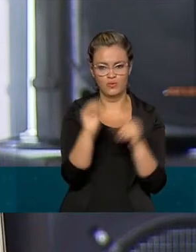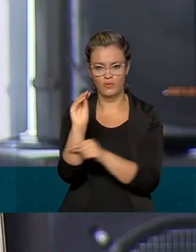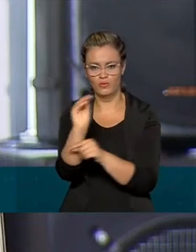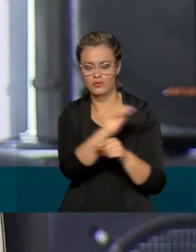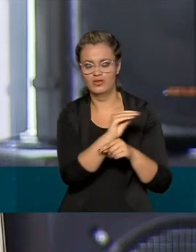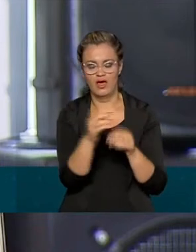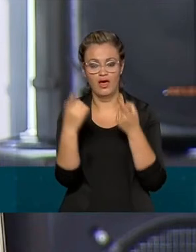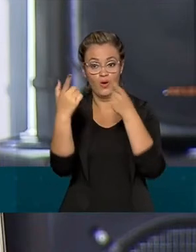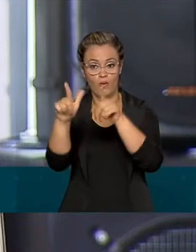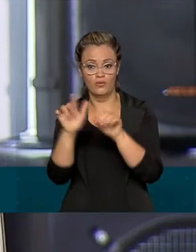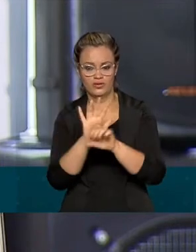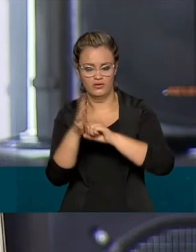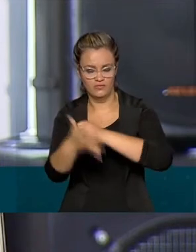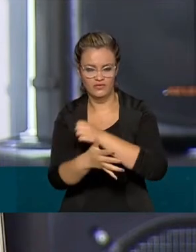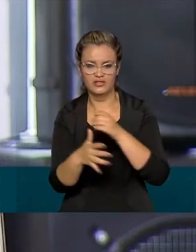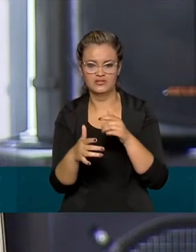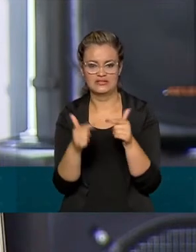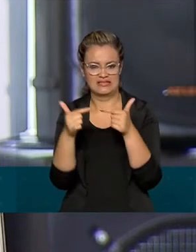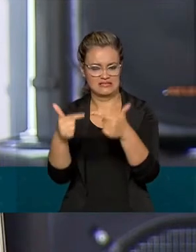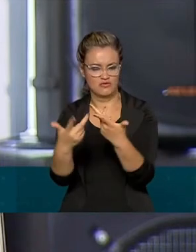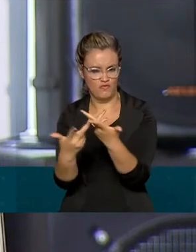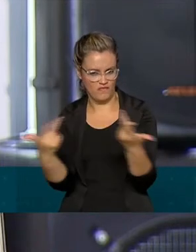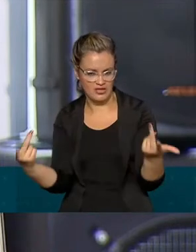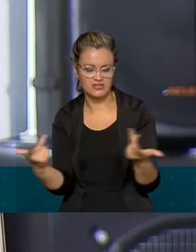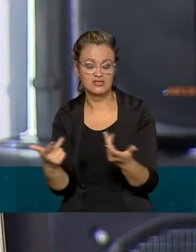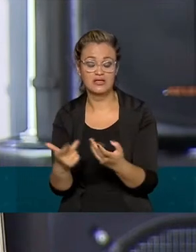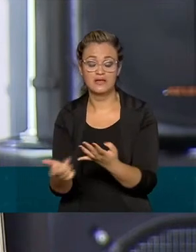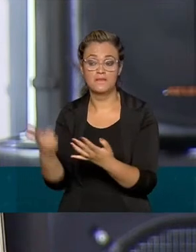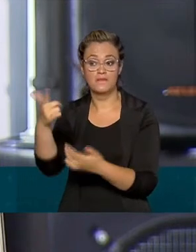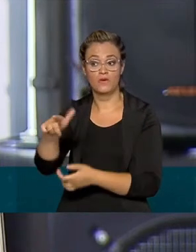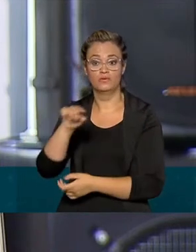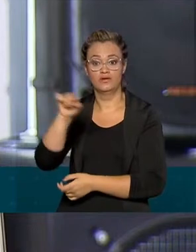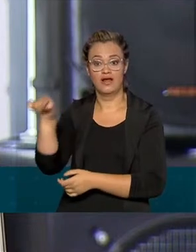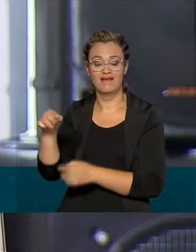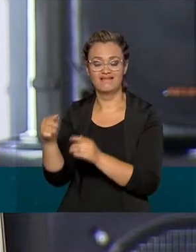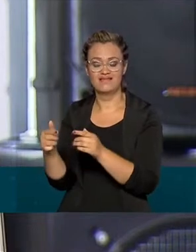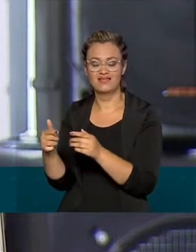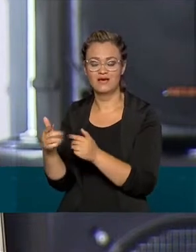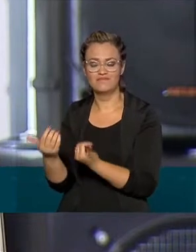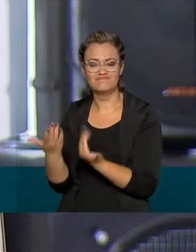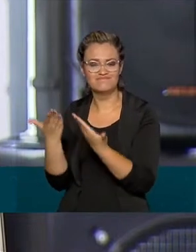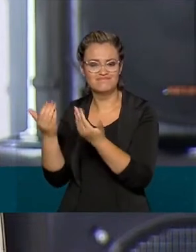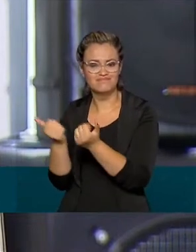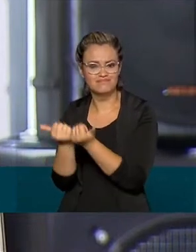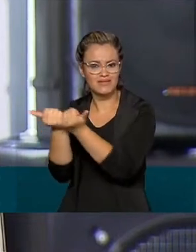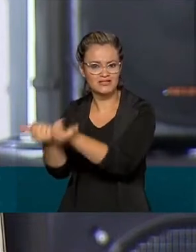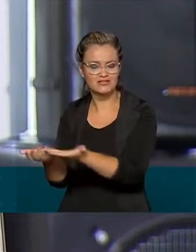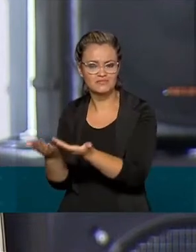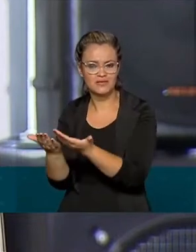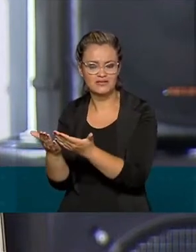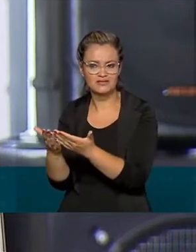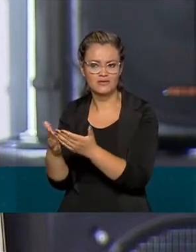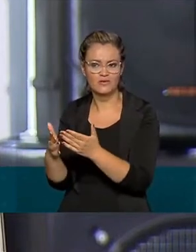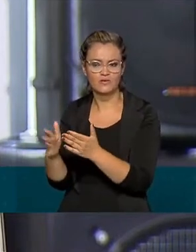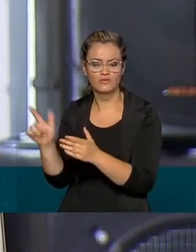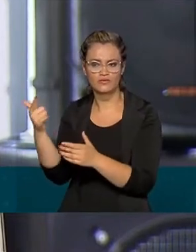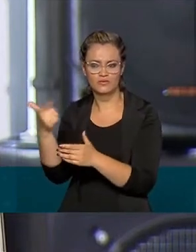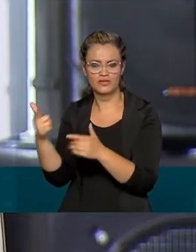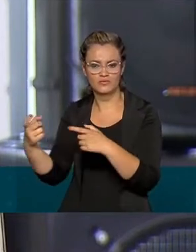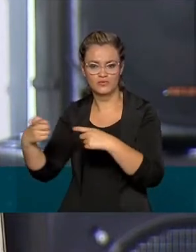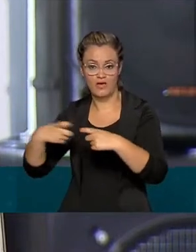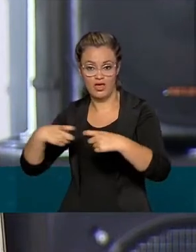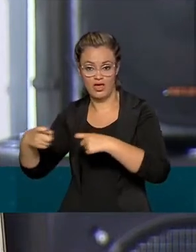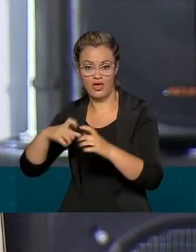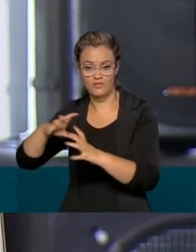combate à pandemia, operação Covid-19 e da participação histórica do Exército Brasileiro na Segunda Guerra